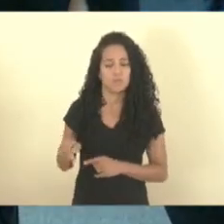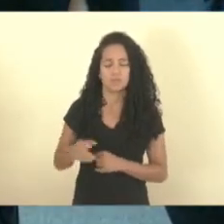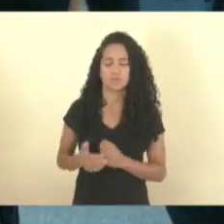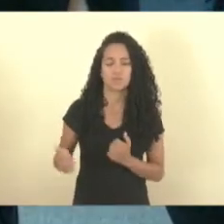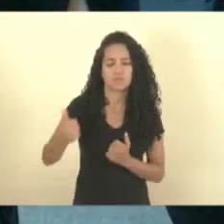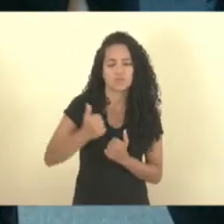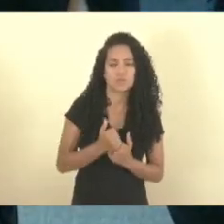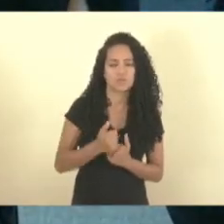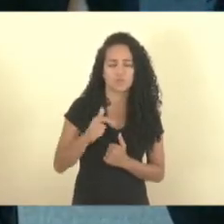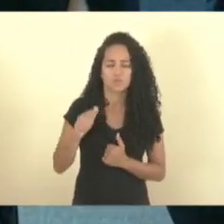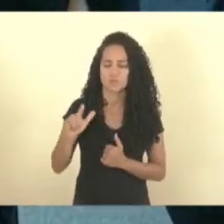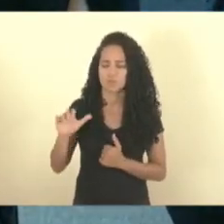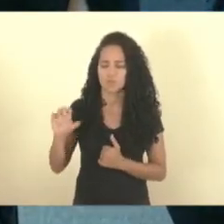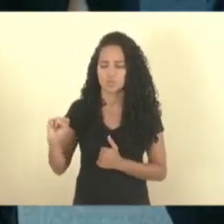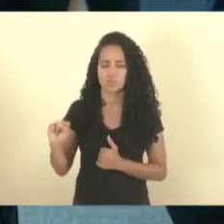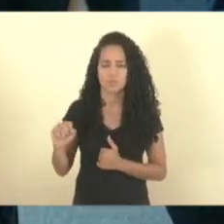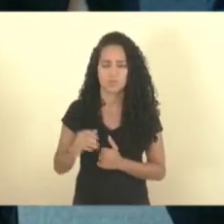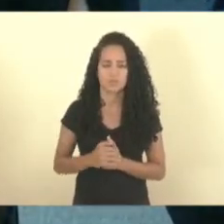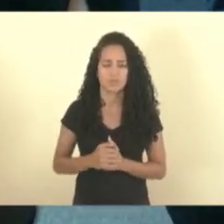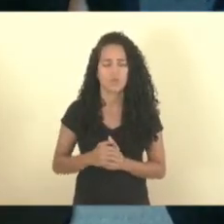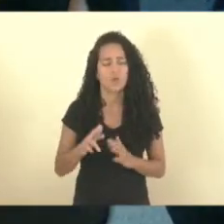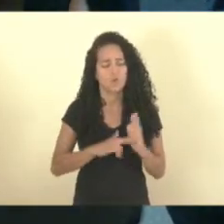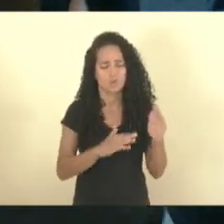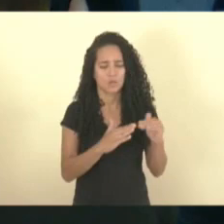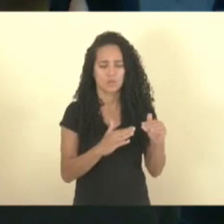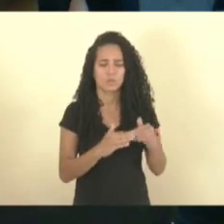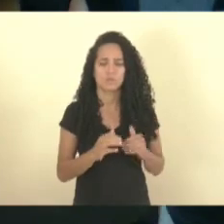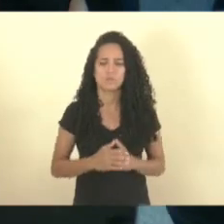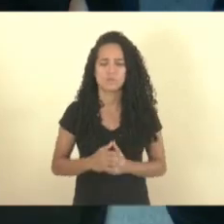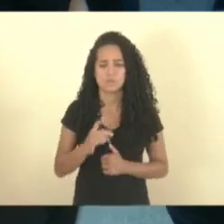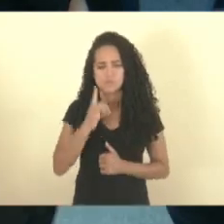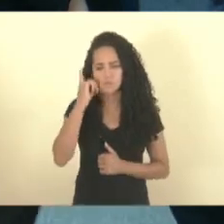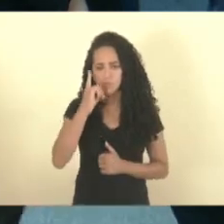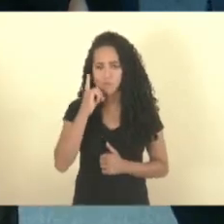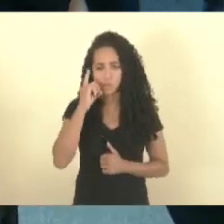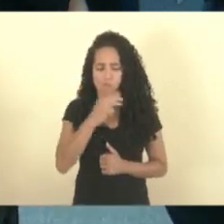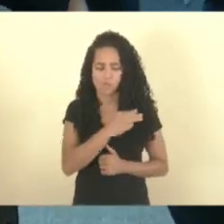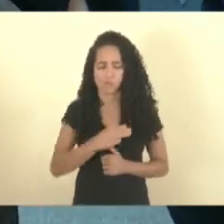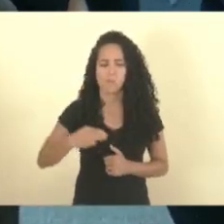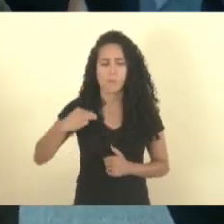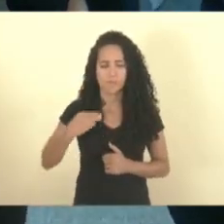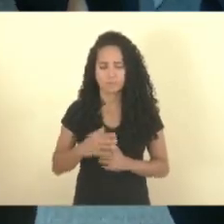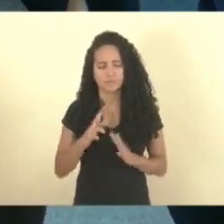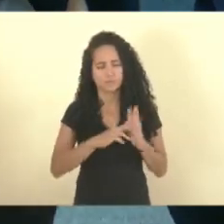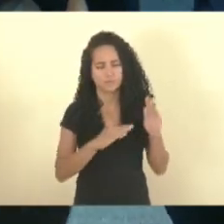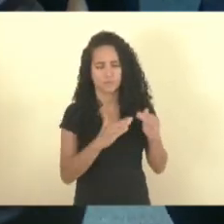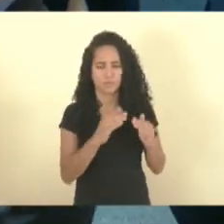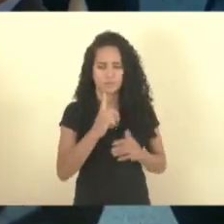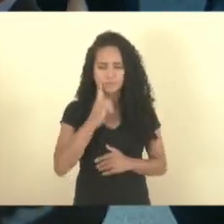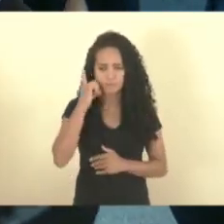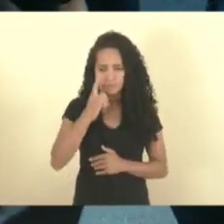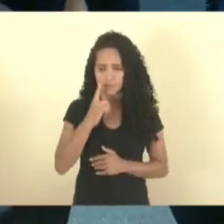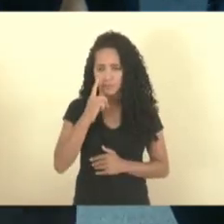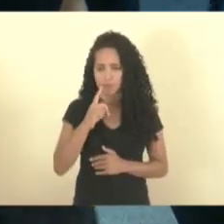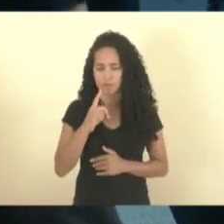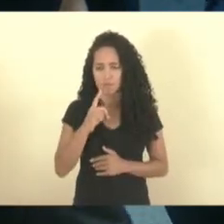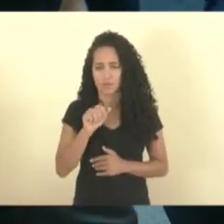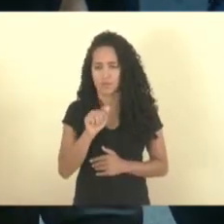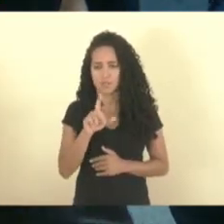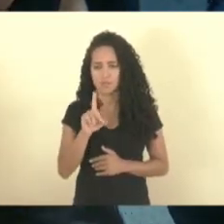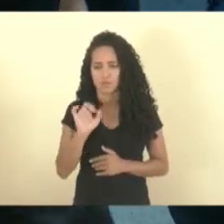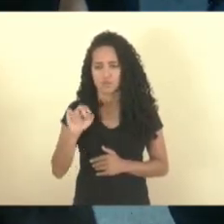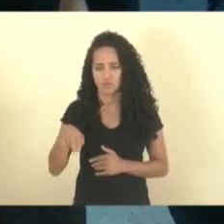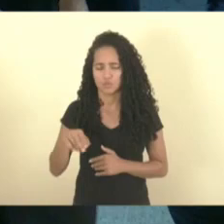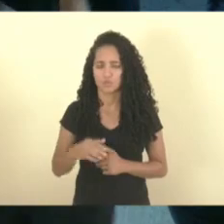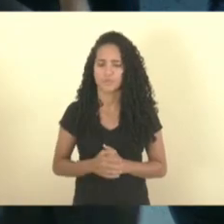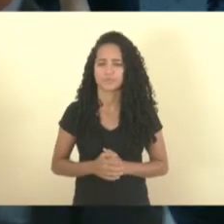substituindo o deputado Lucas Polese. Com o relator, deputado Coronel Wellington, com o relator deputado Adilson Espíndola.